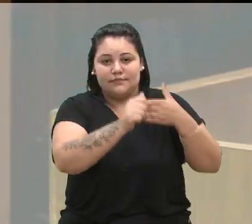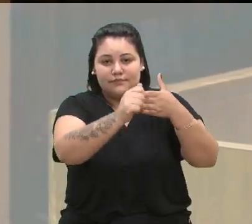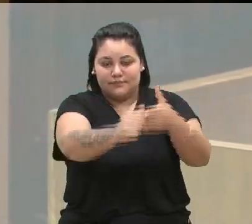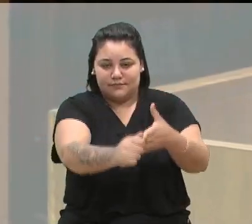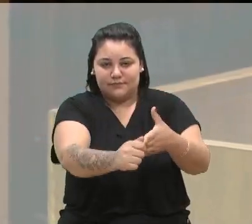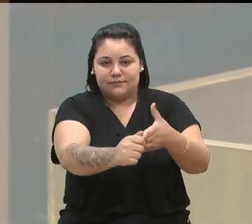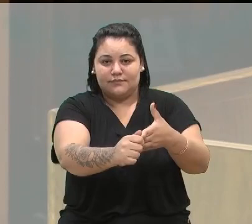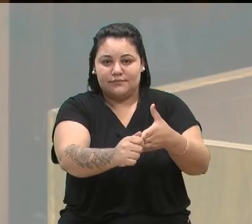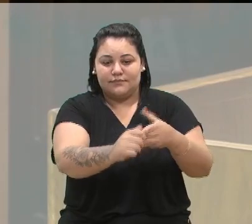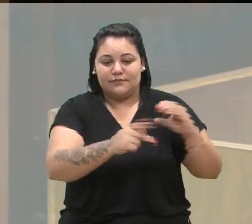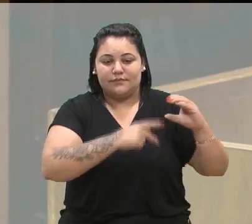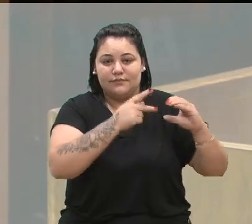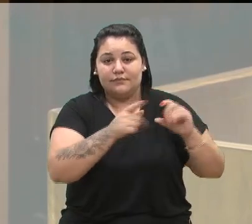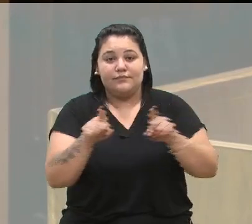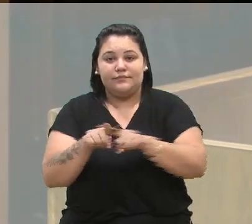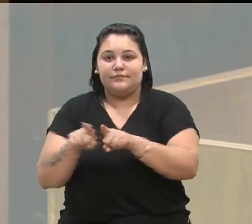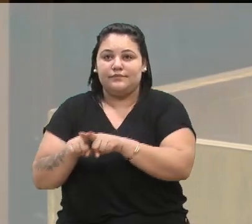na casa e também